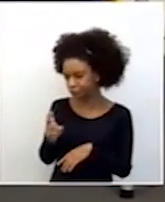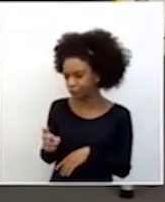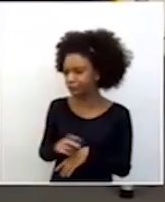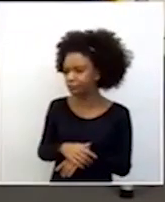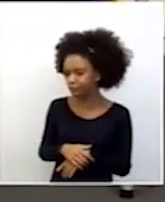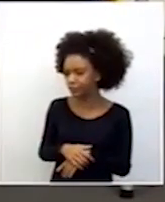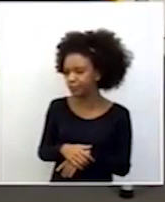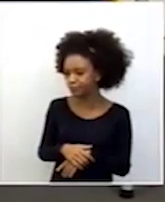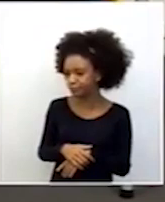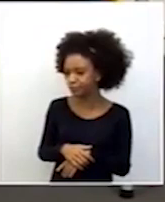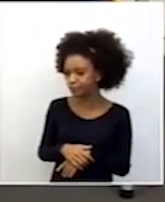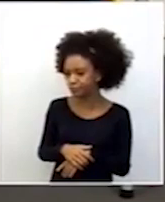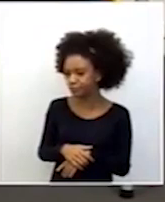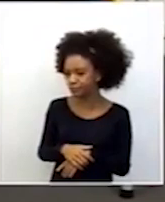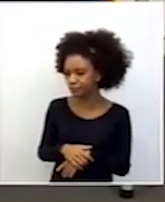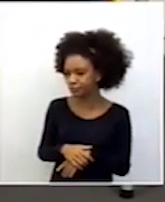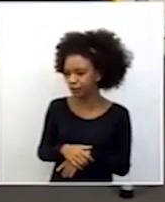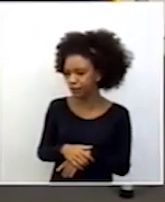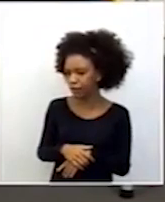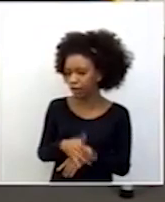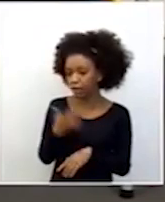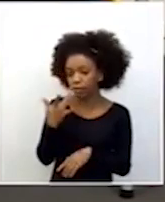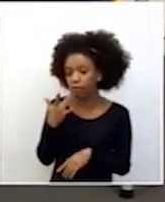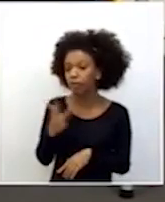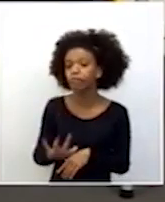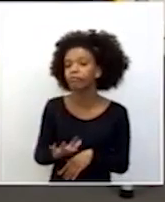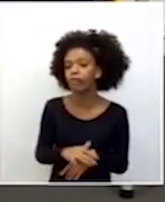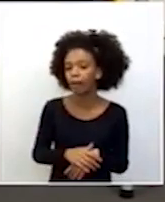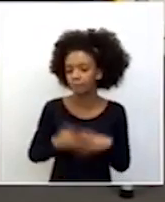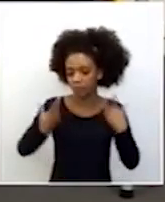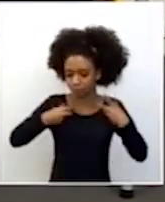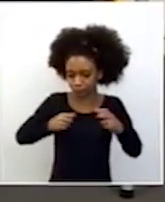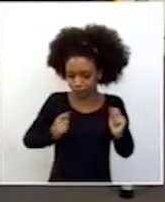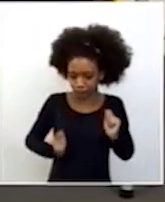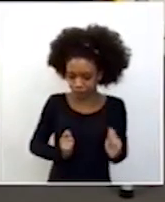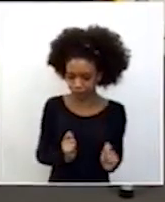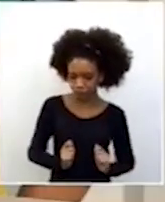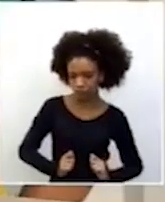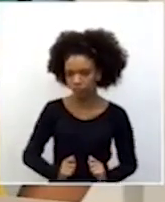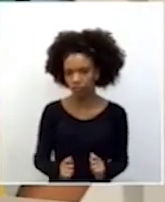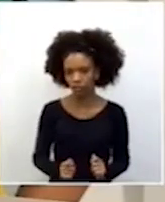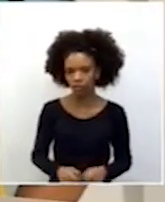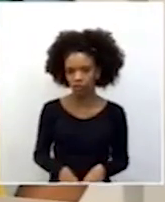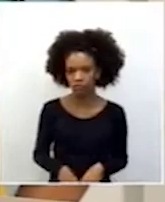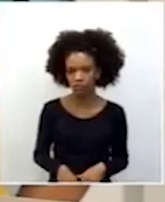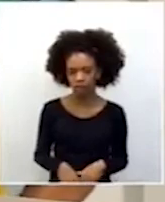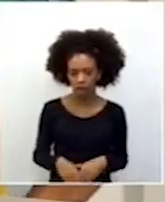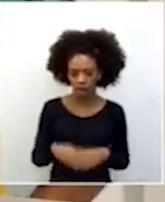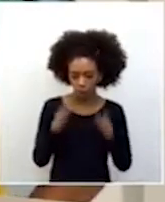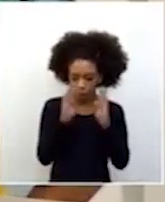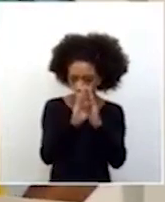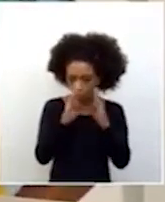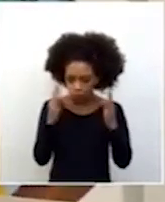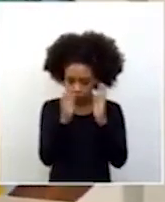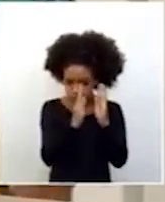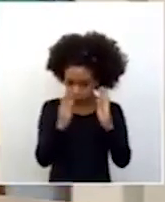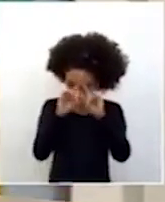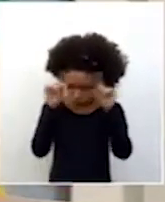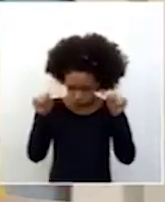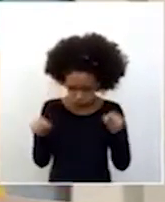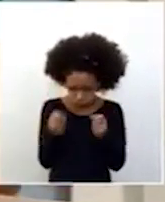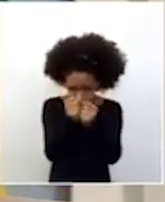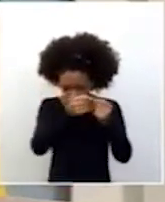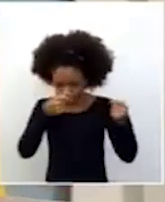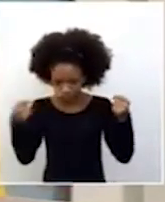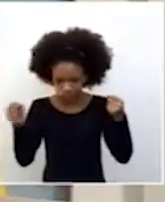muito esperto, olha lá. Nem sabe colocar a roupa direito na gaveta, tá toda empolada essa gaveta. Você é muito esperto, é